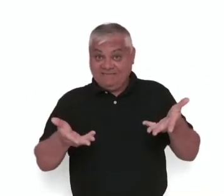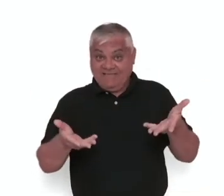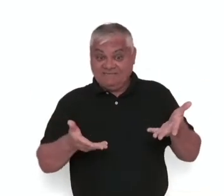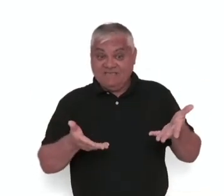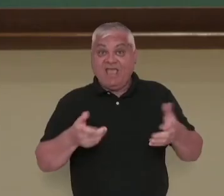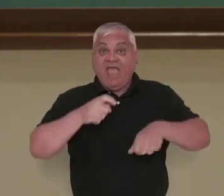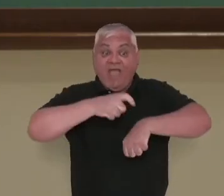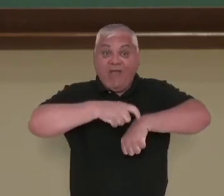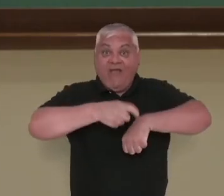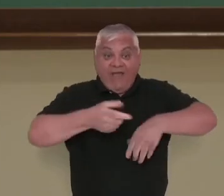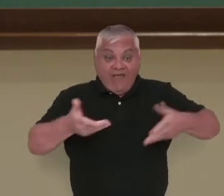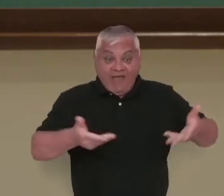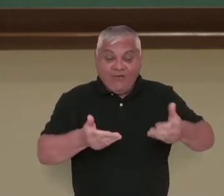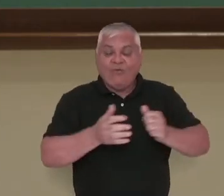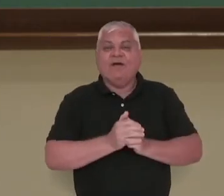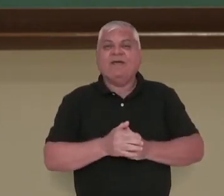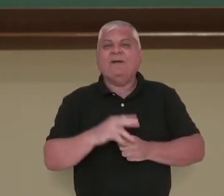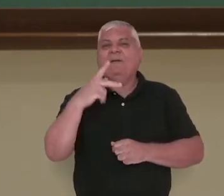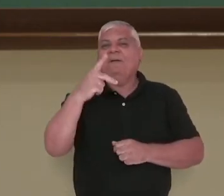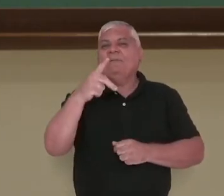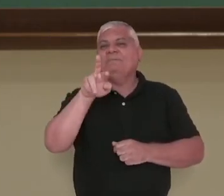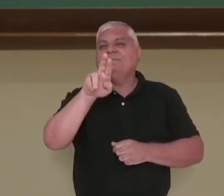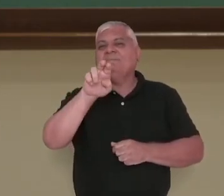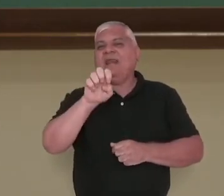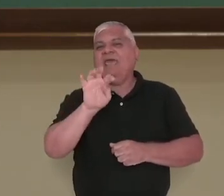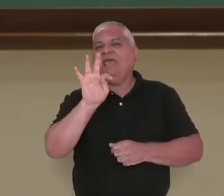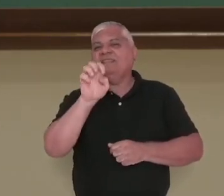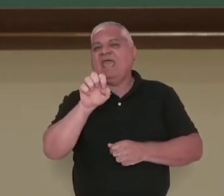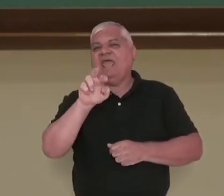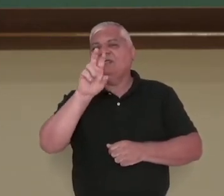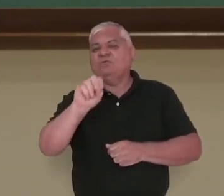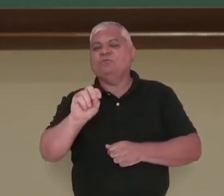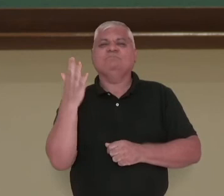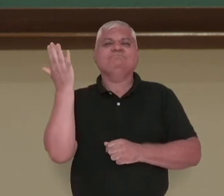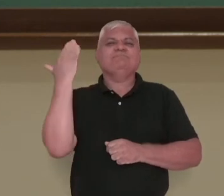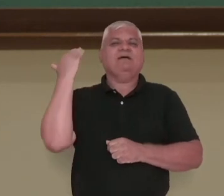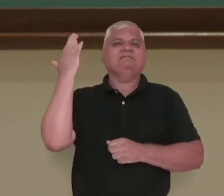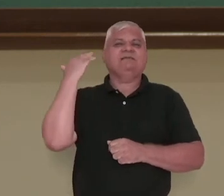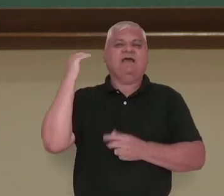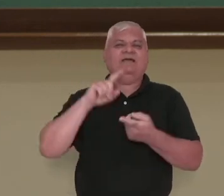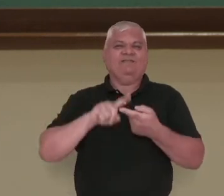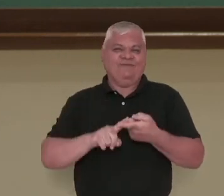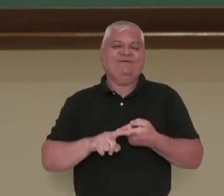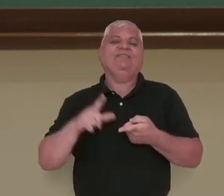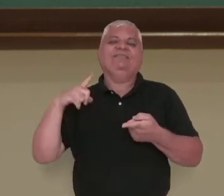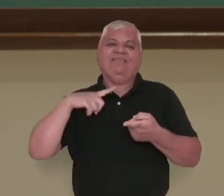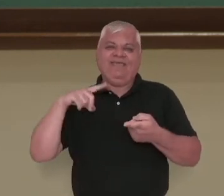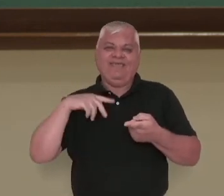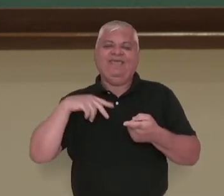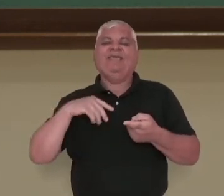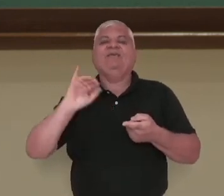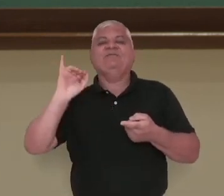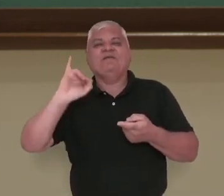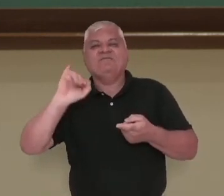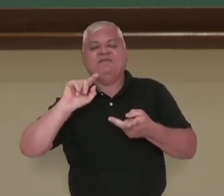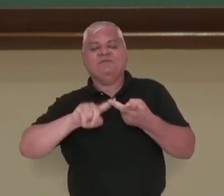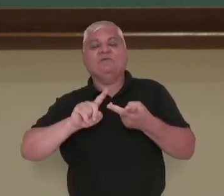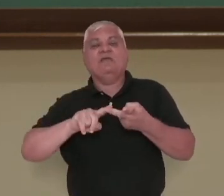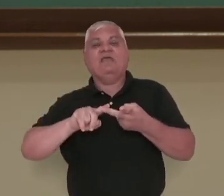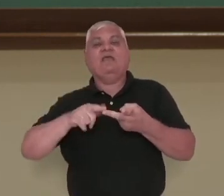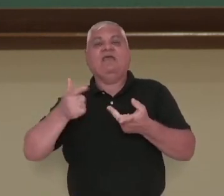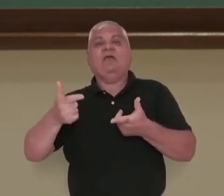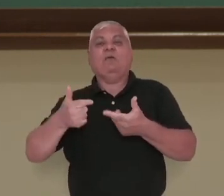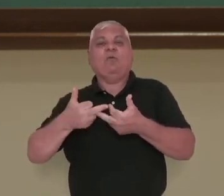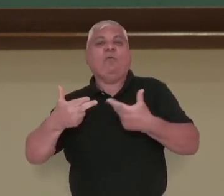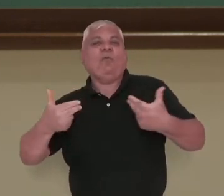no momento, né? E o pretérito significa passado. Nesse caso, o pretérito imperfeito se refere a ações que